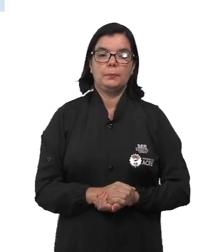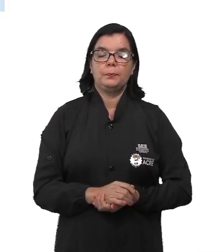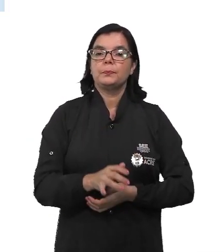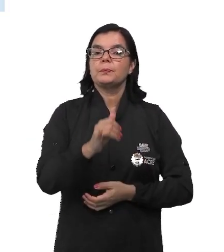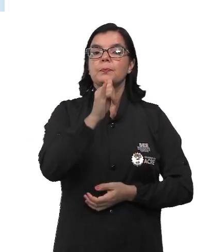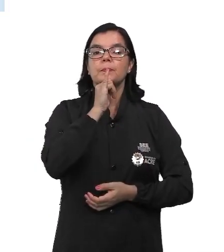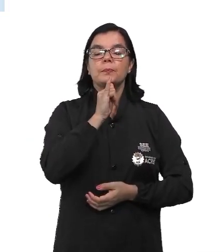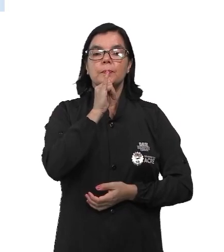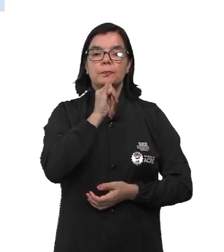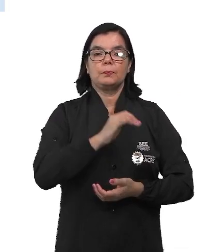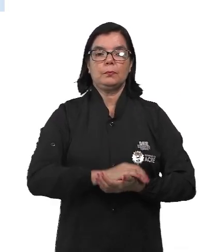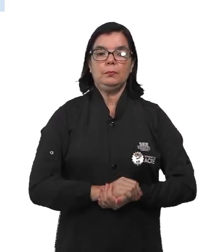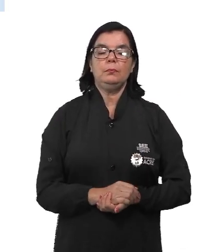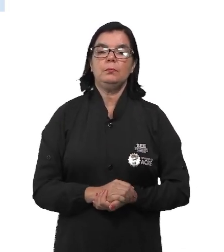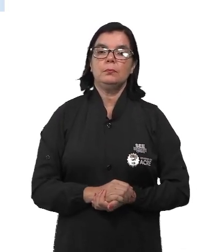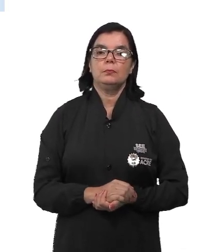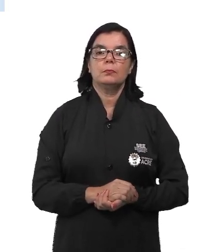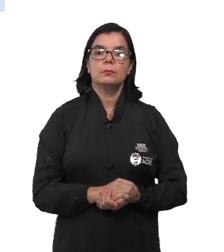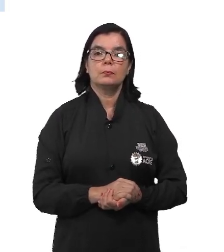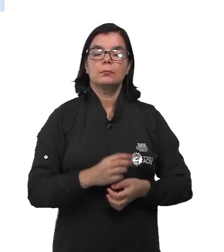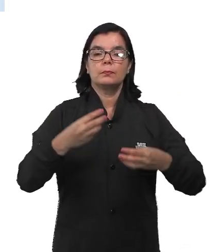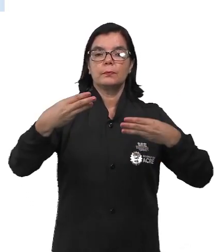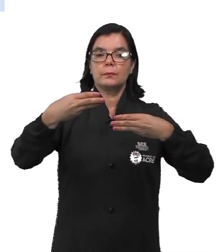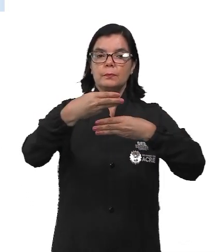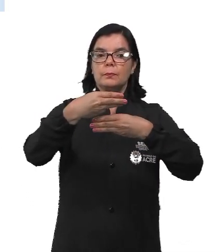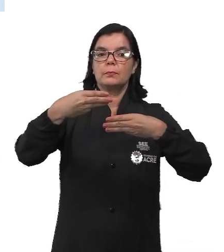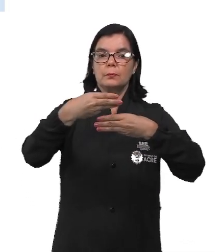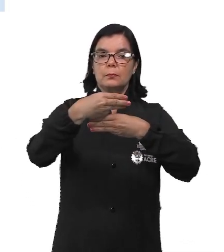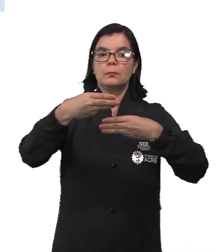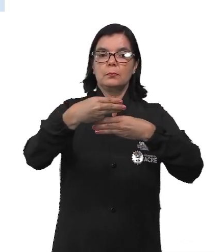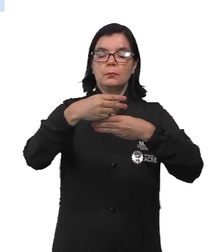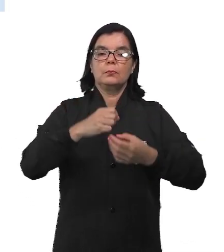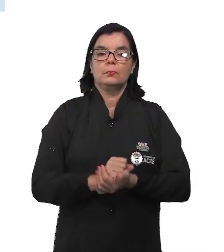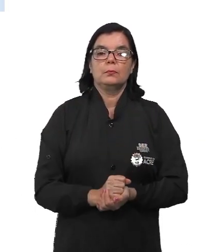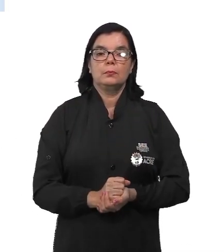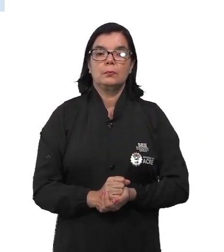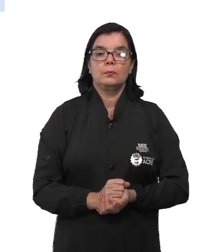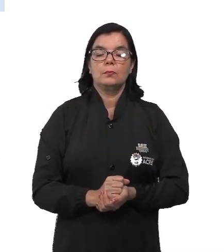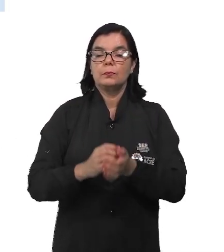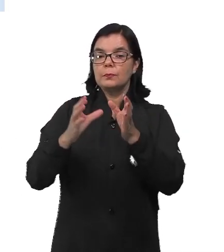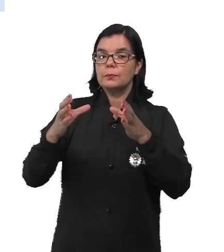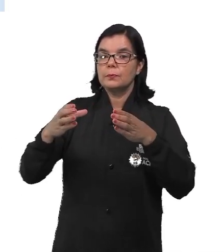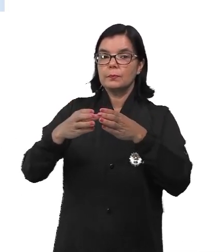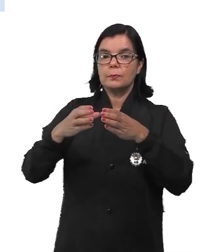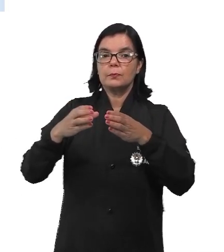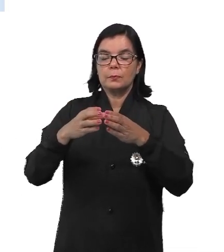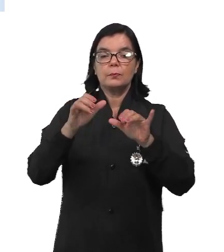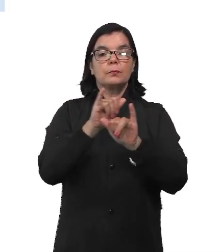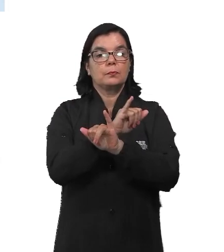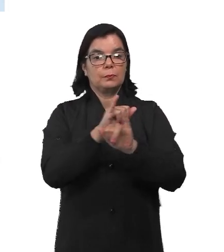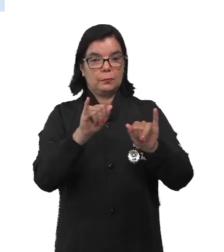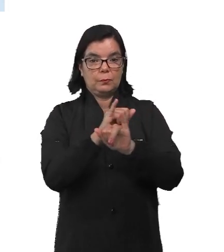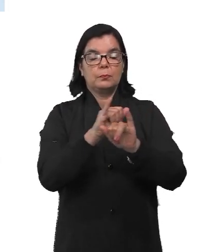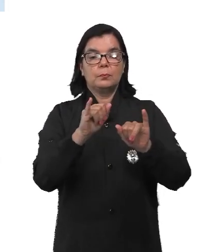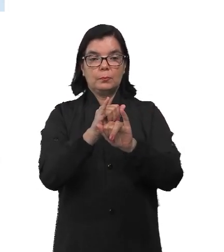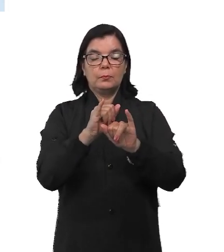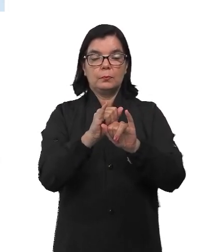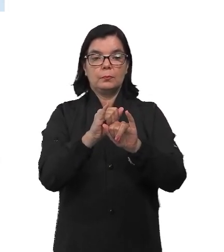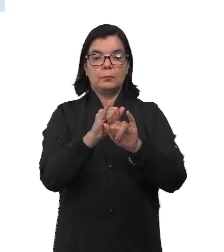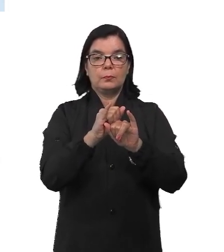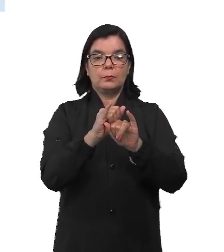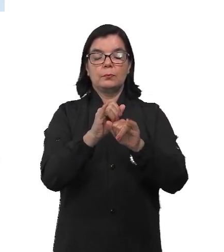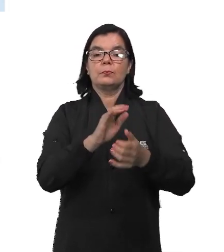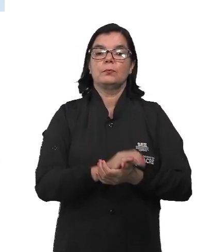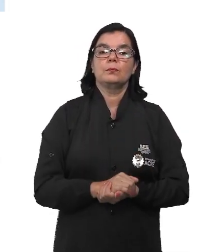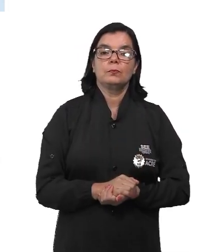Por exemplo, a média é interessante quando você tem um conjunto de dados simétricos, mas ela pode